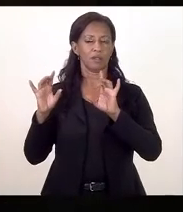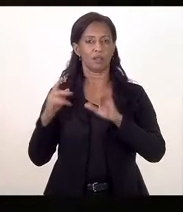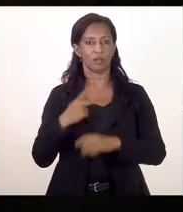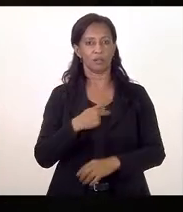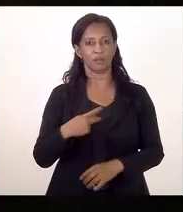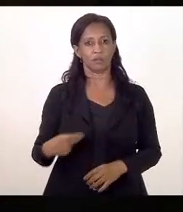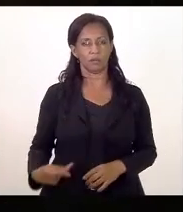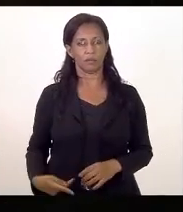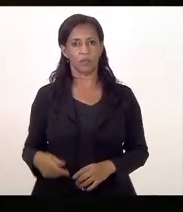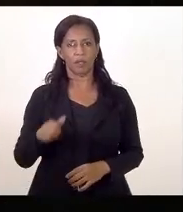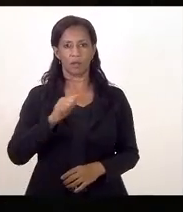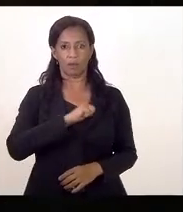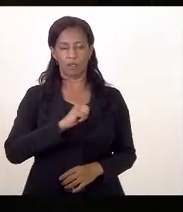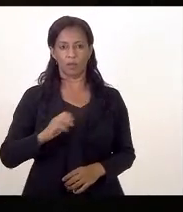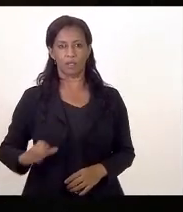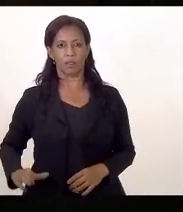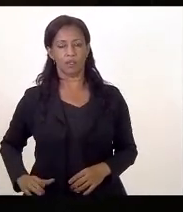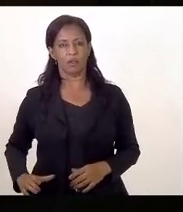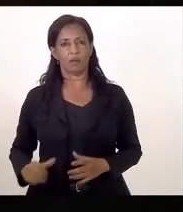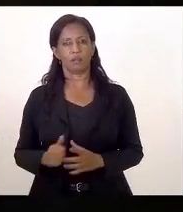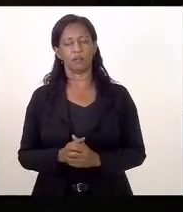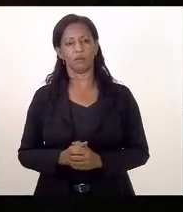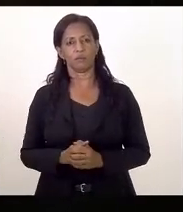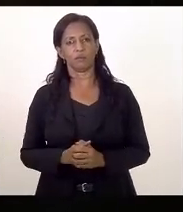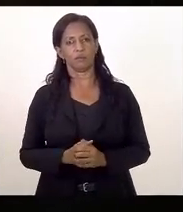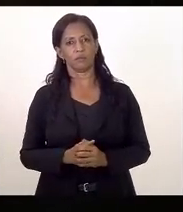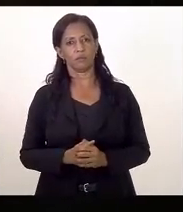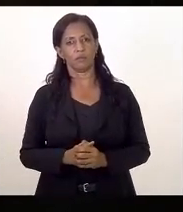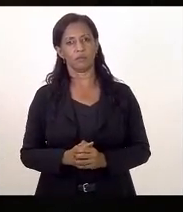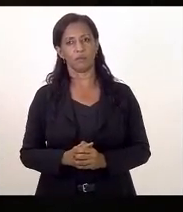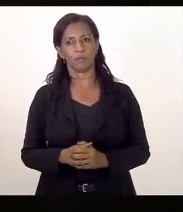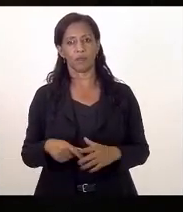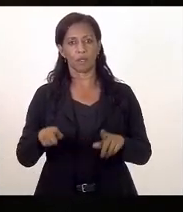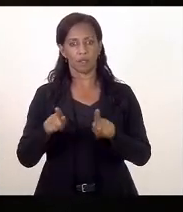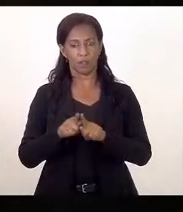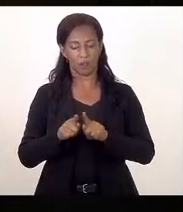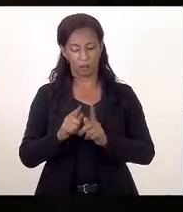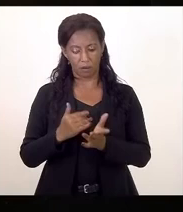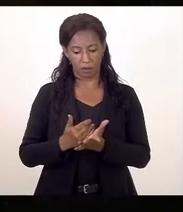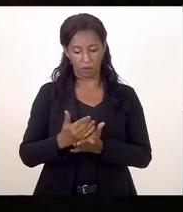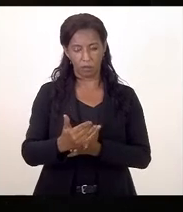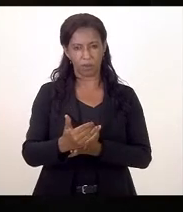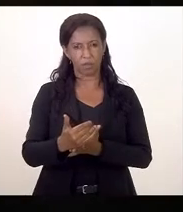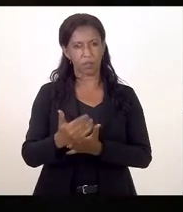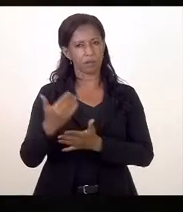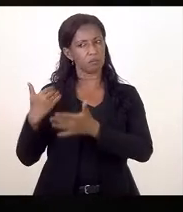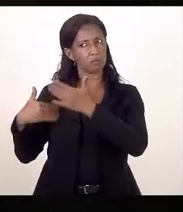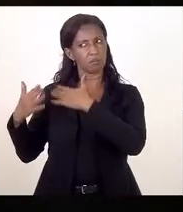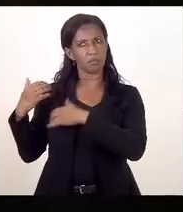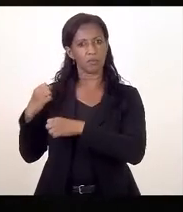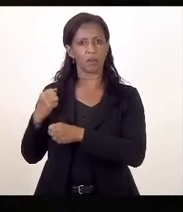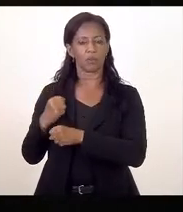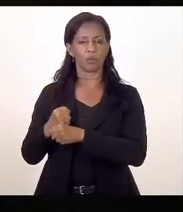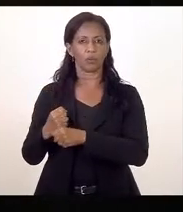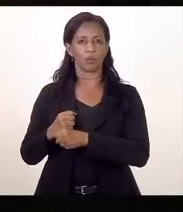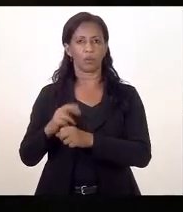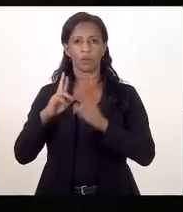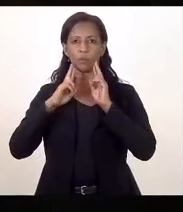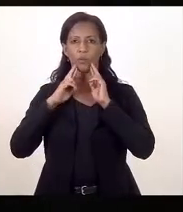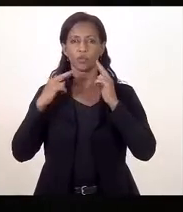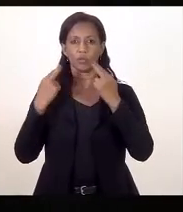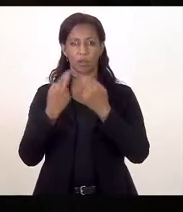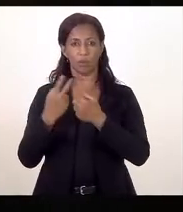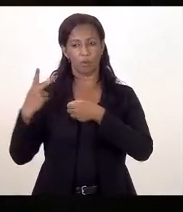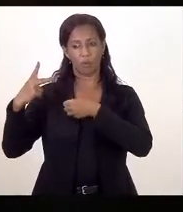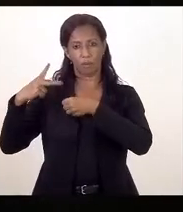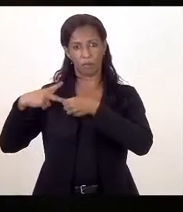presidente André Siciliano, que, logo no início do ano e após a reunião que tivemos com a